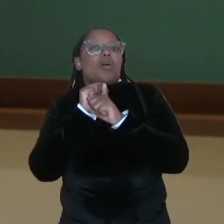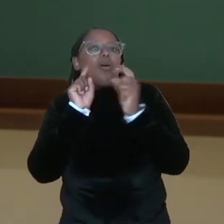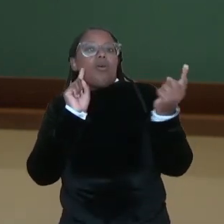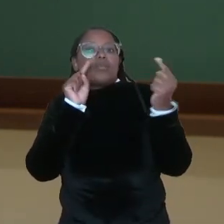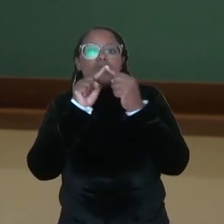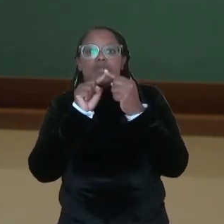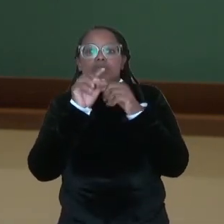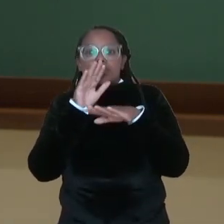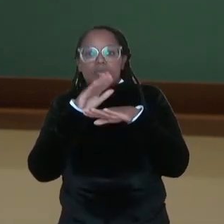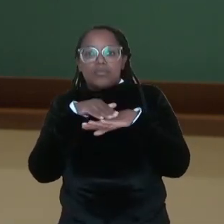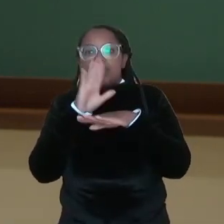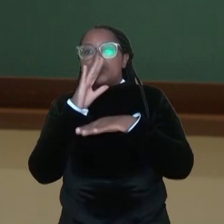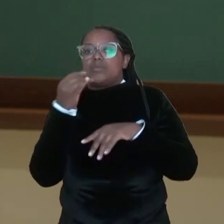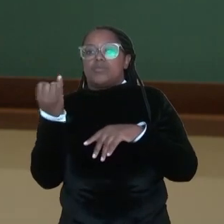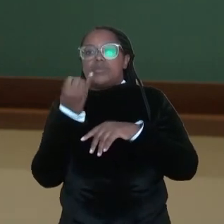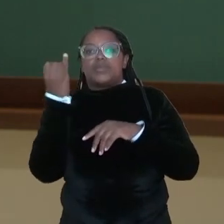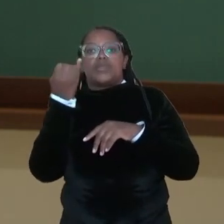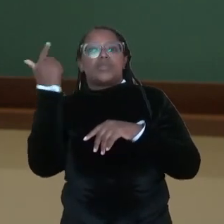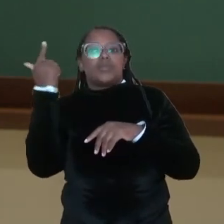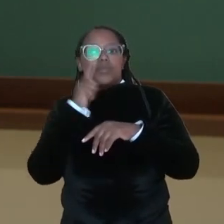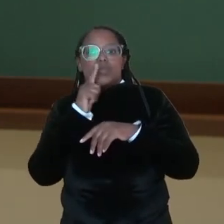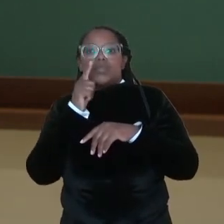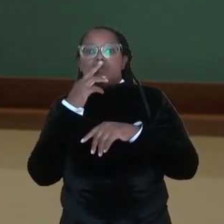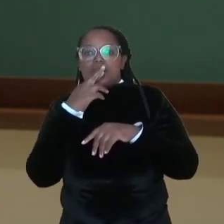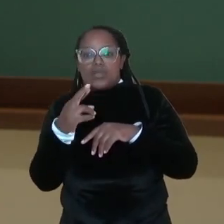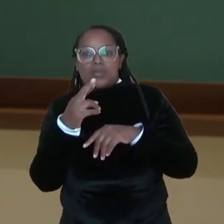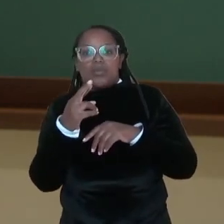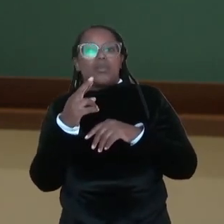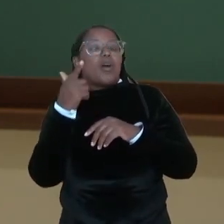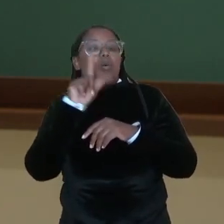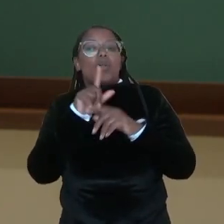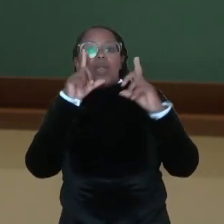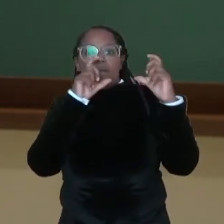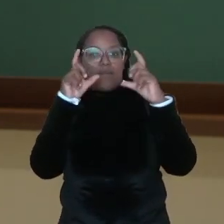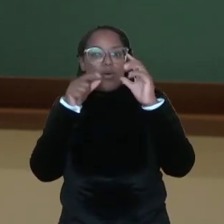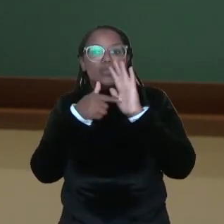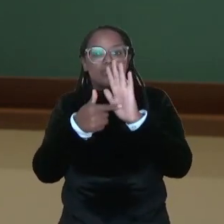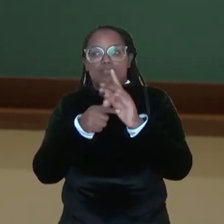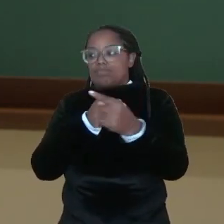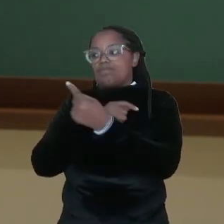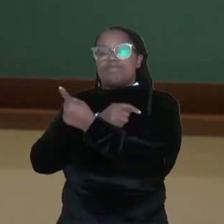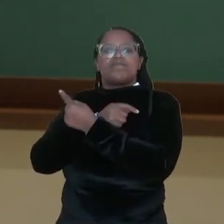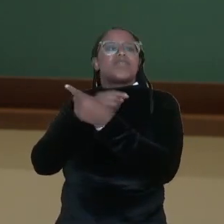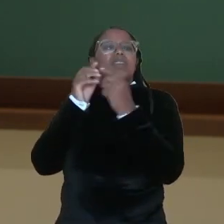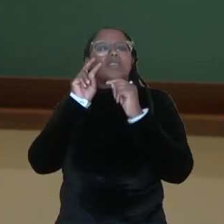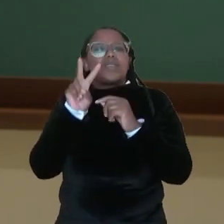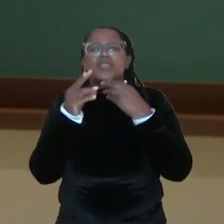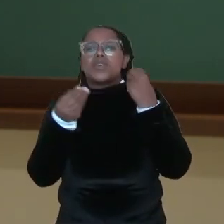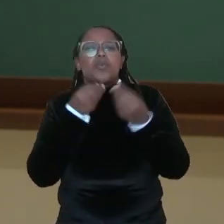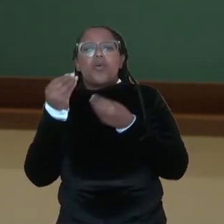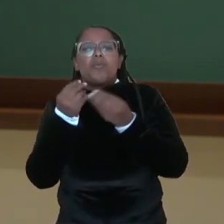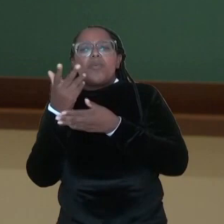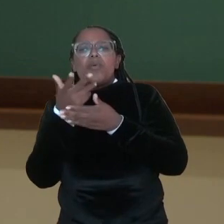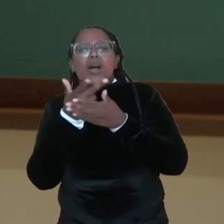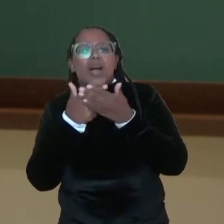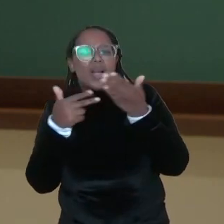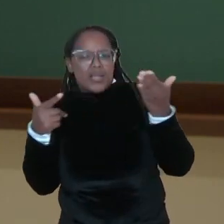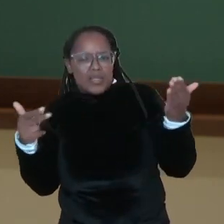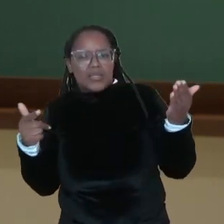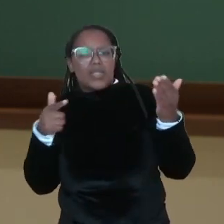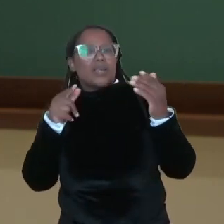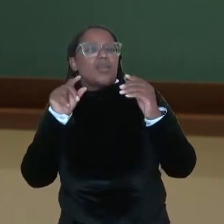principal seja atingido. Veja mais essa imagem fotográfica aqui, veja como o artista trabalha as linhas na